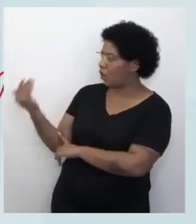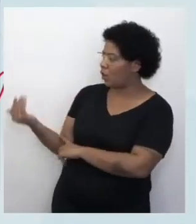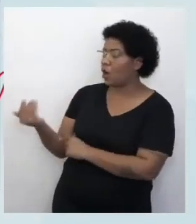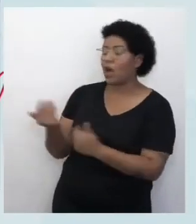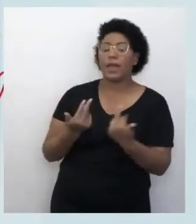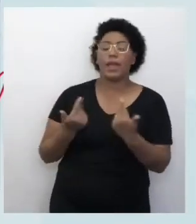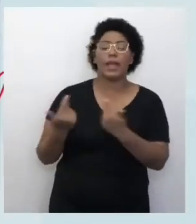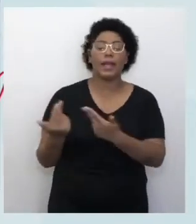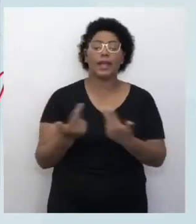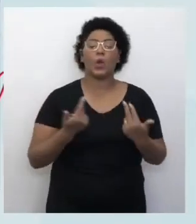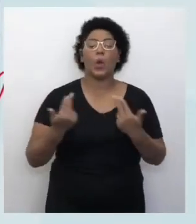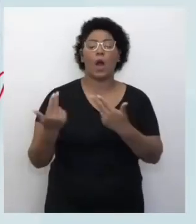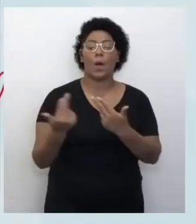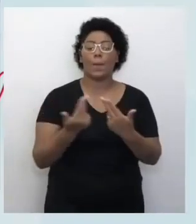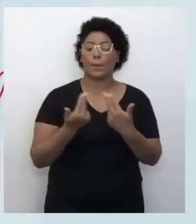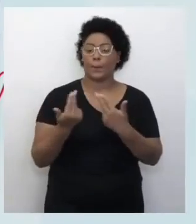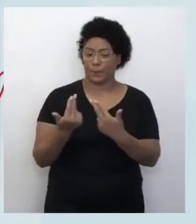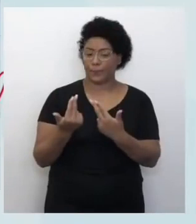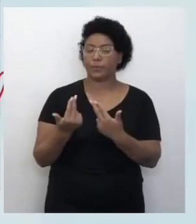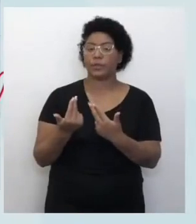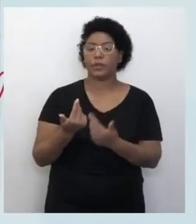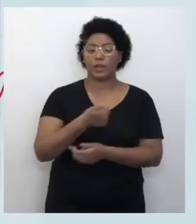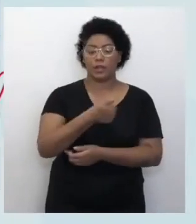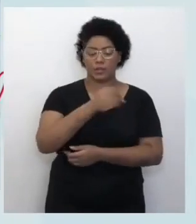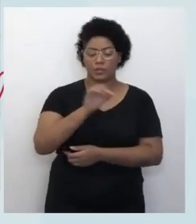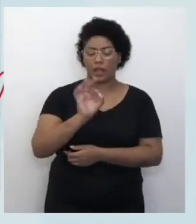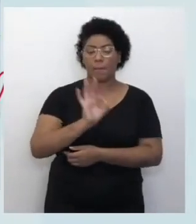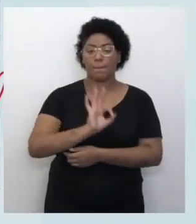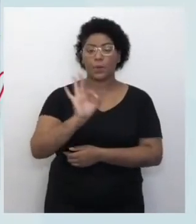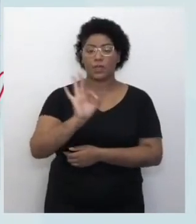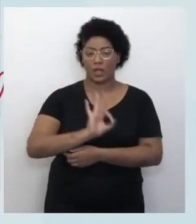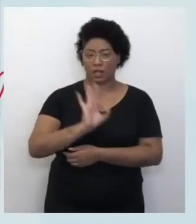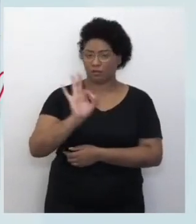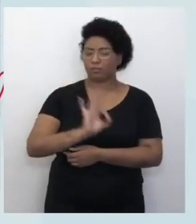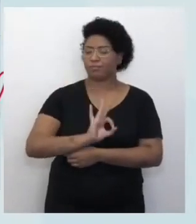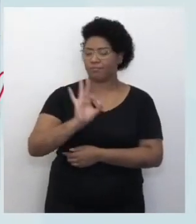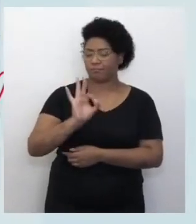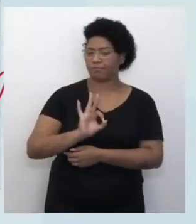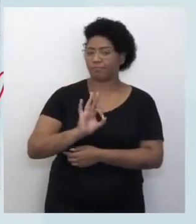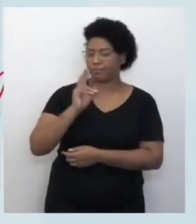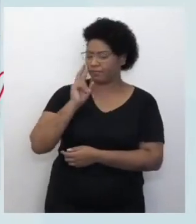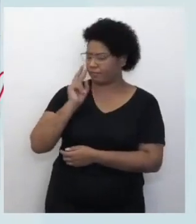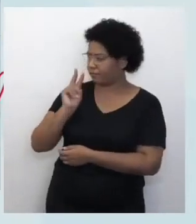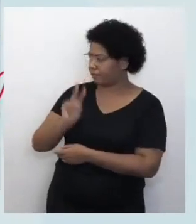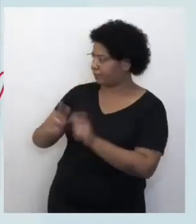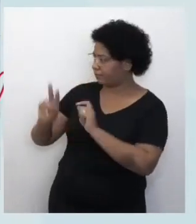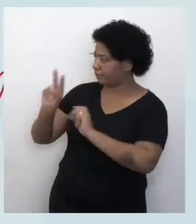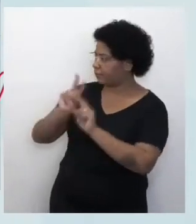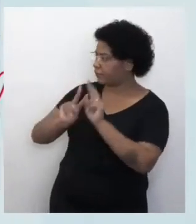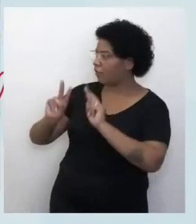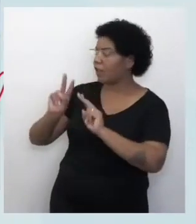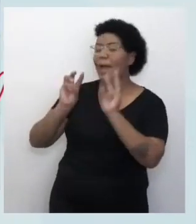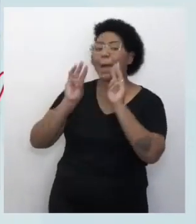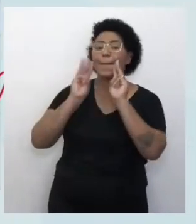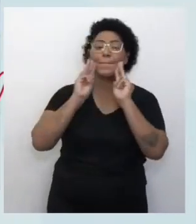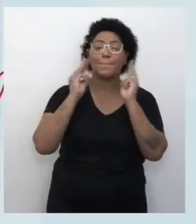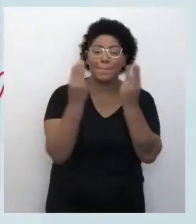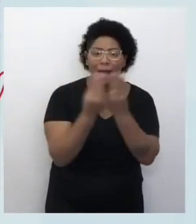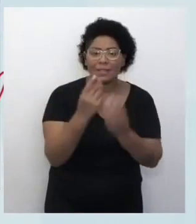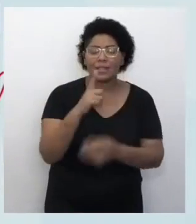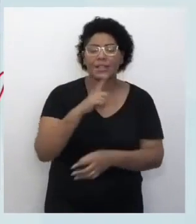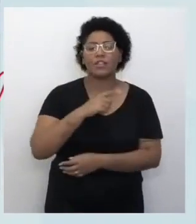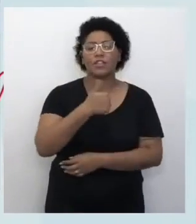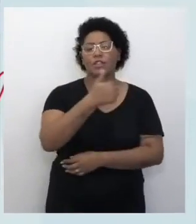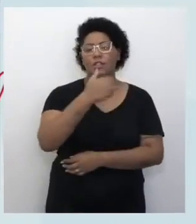foram aumentadas em 100%, aqui também, né, nós obtivemos uma massa de